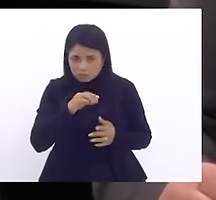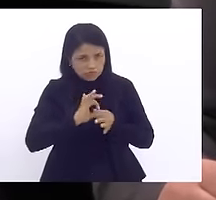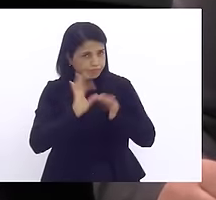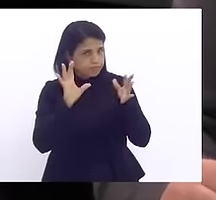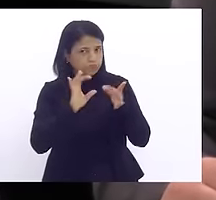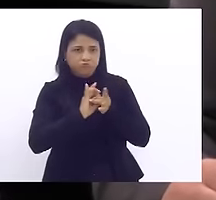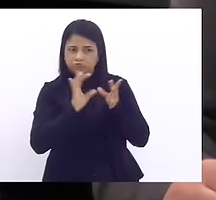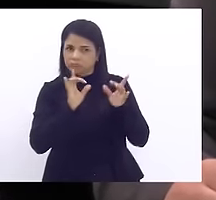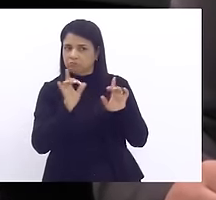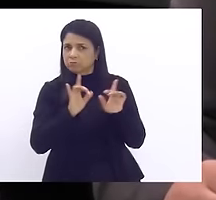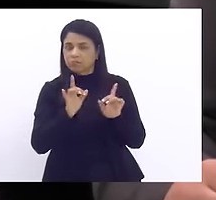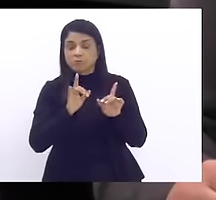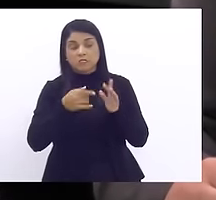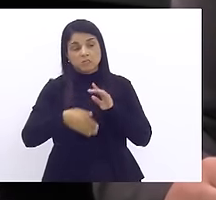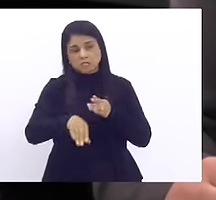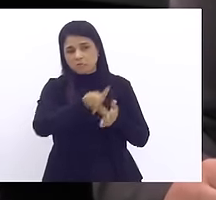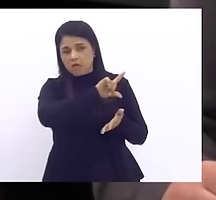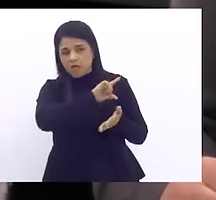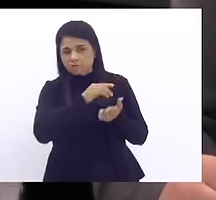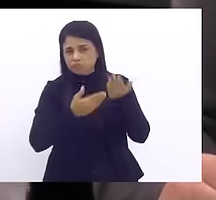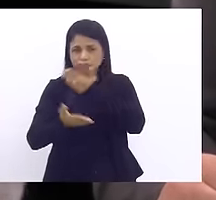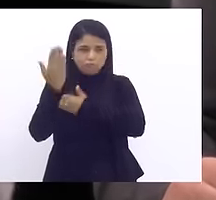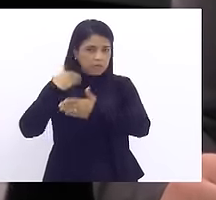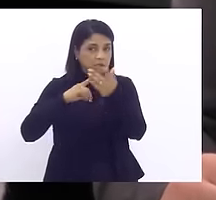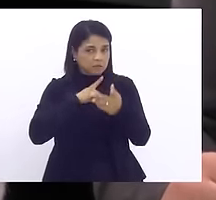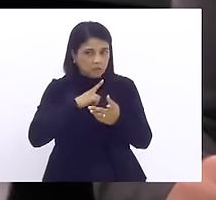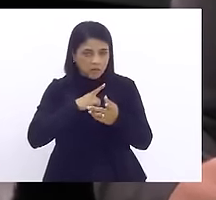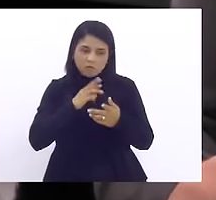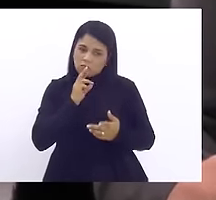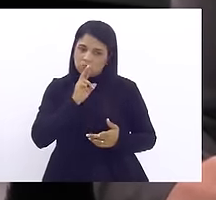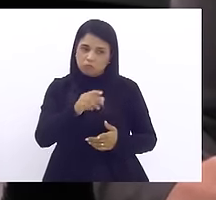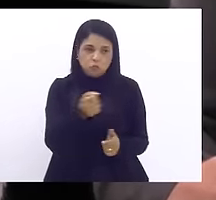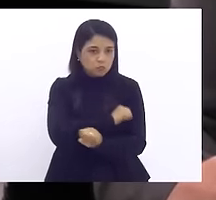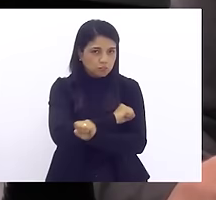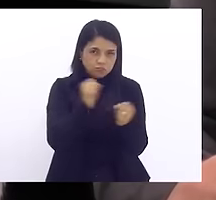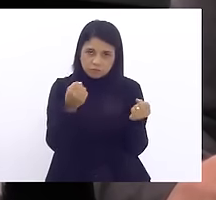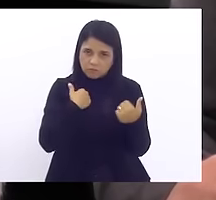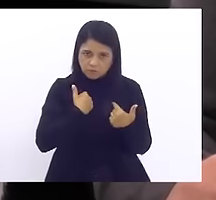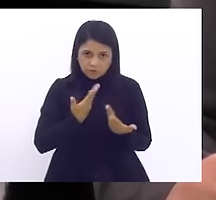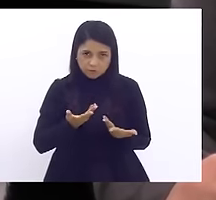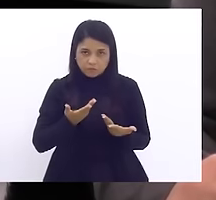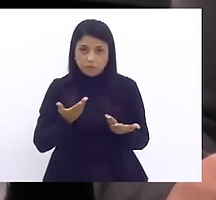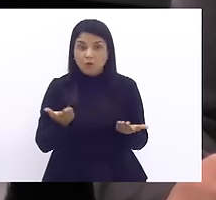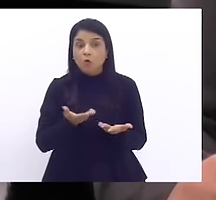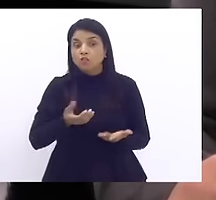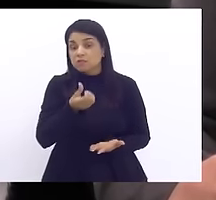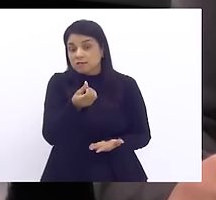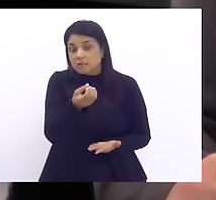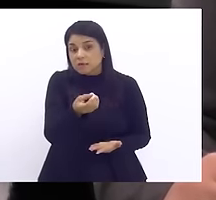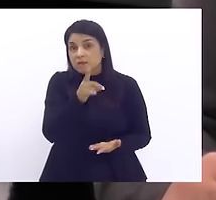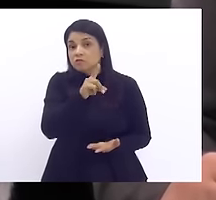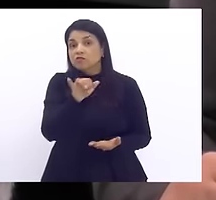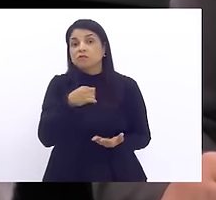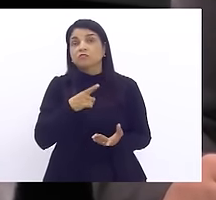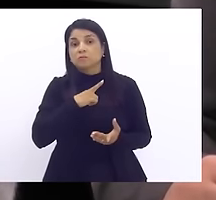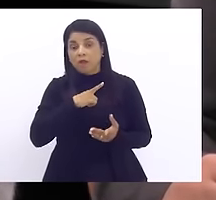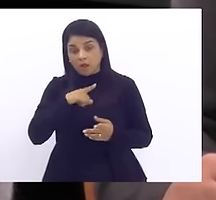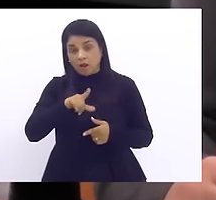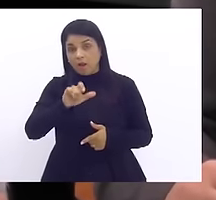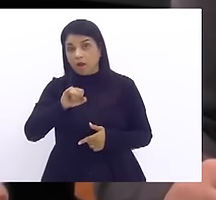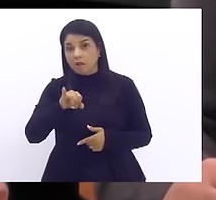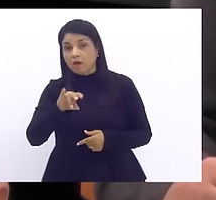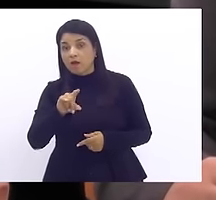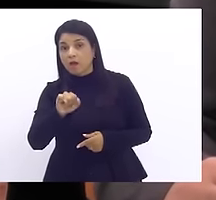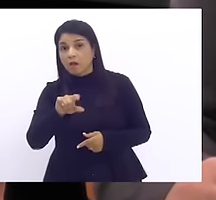passado eu não consigo responder mas eu digo que hoje nós estamos à frente com 60 dias não porque a partir de 60 dias